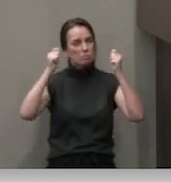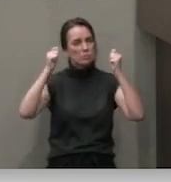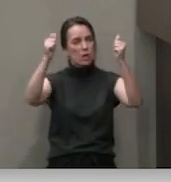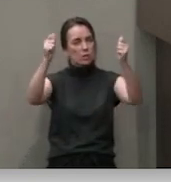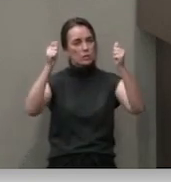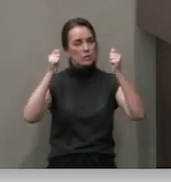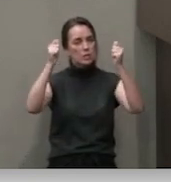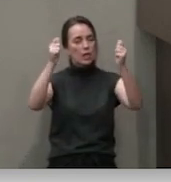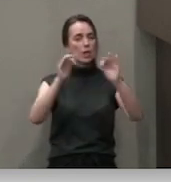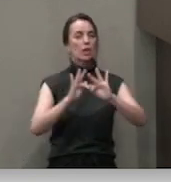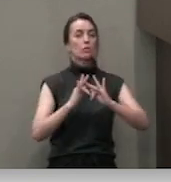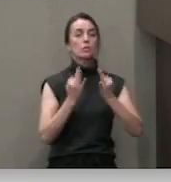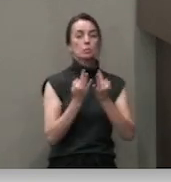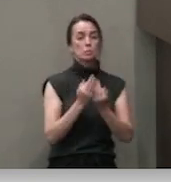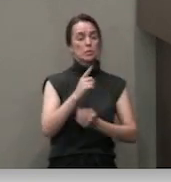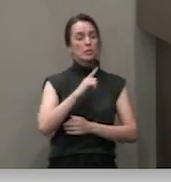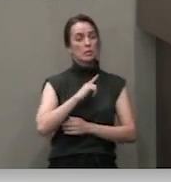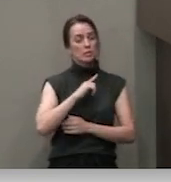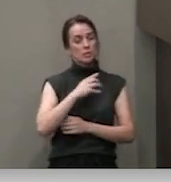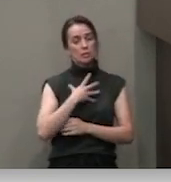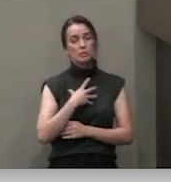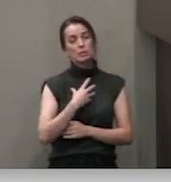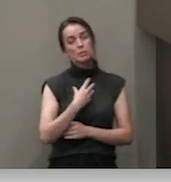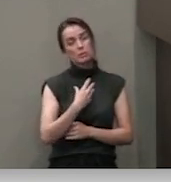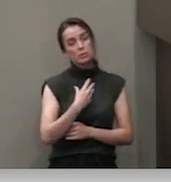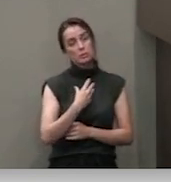que tiveram seus